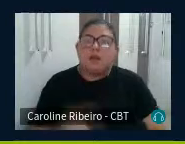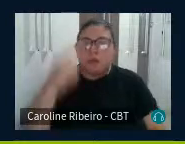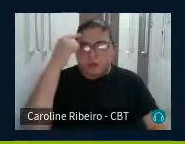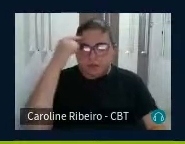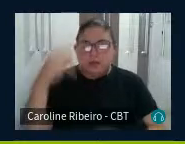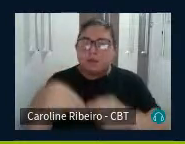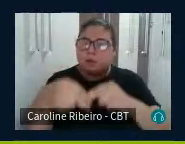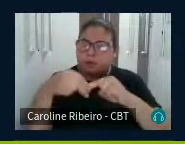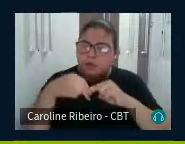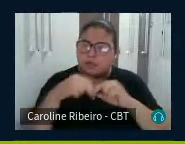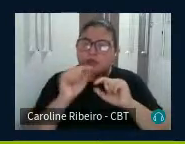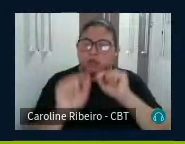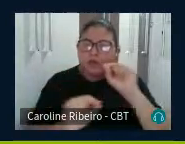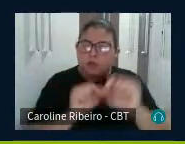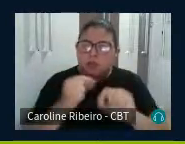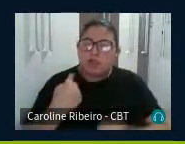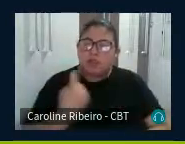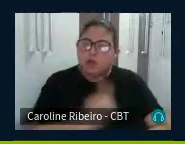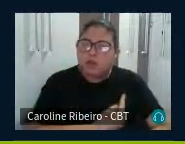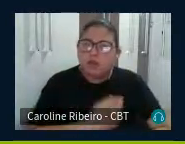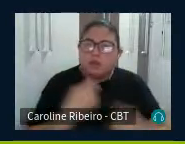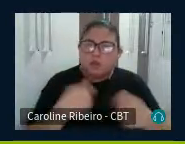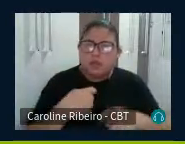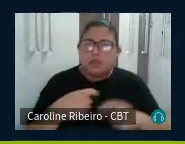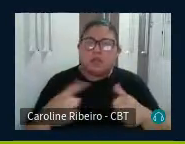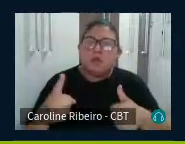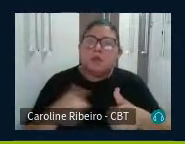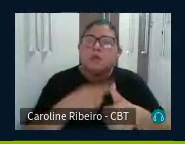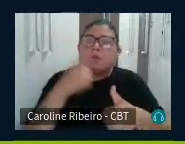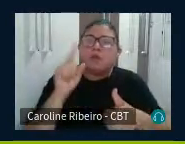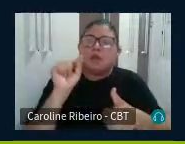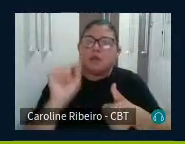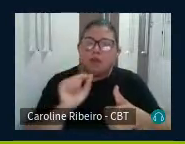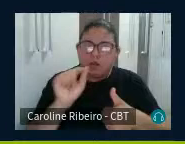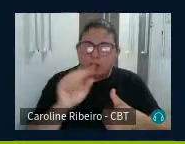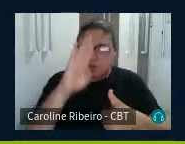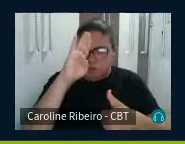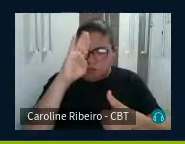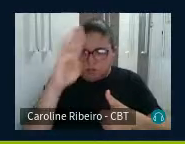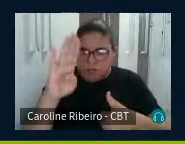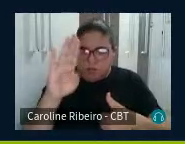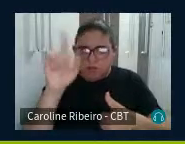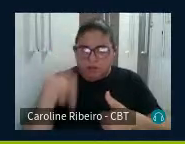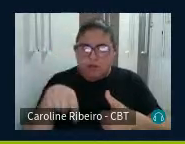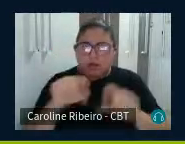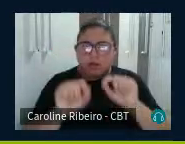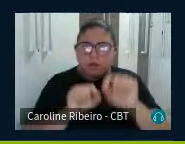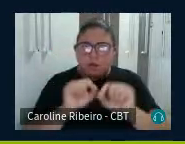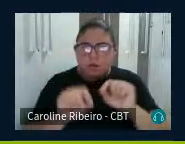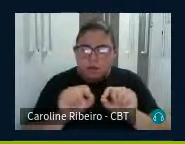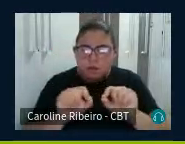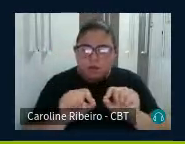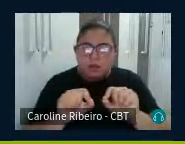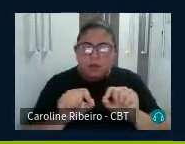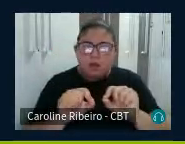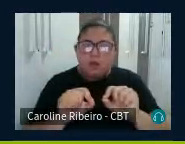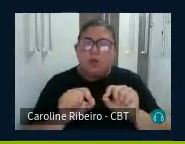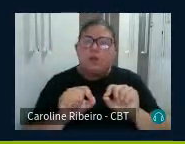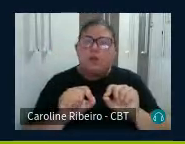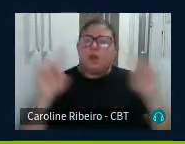gente precisa, assim, primeiro, é fundamental que o